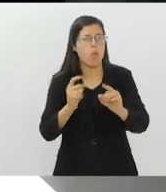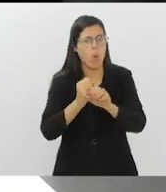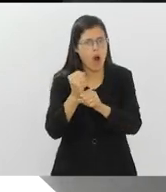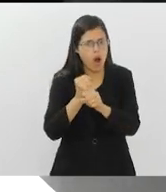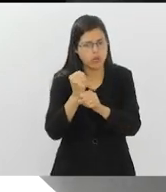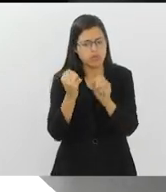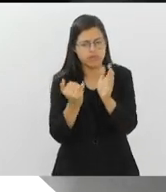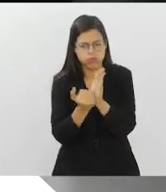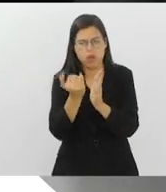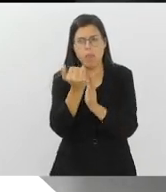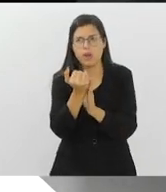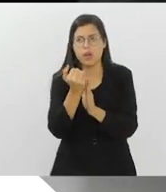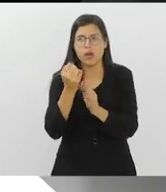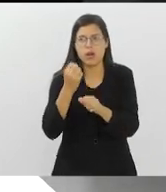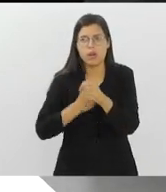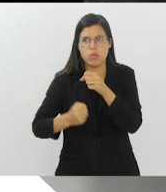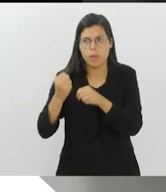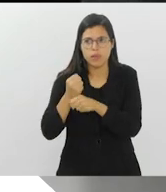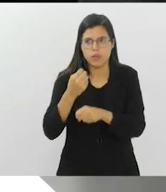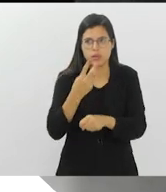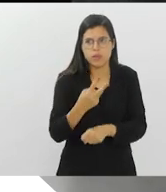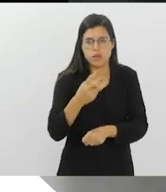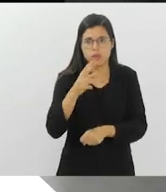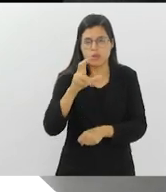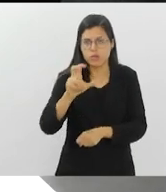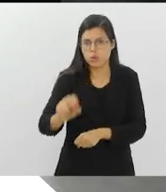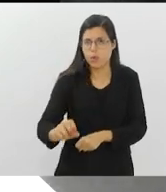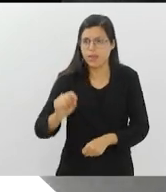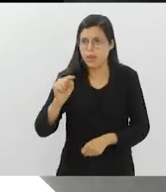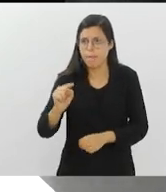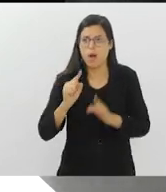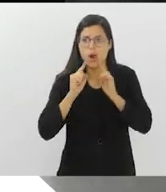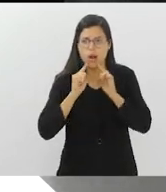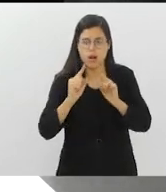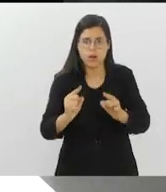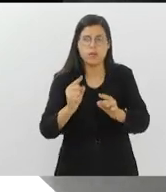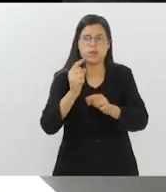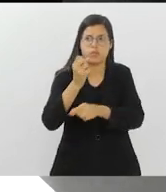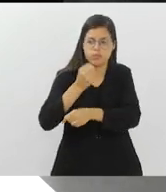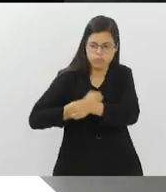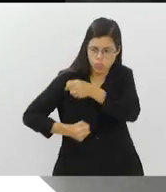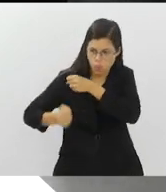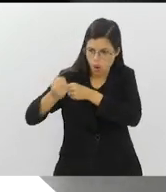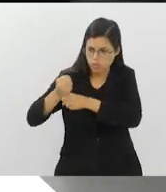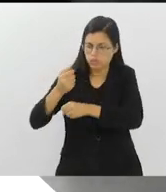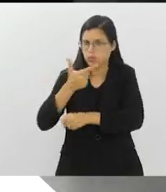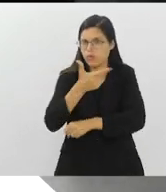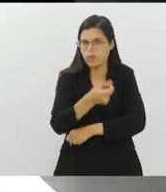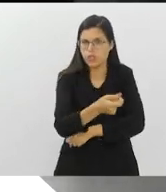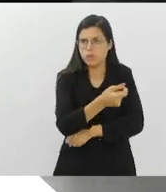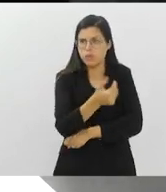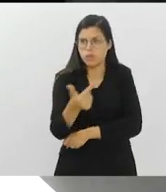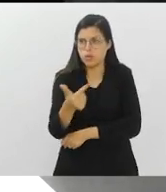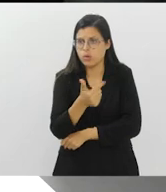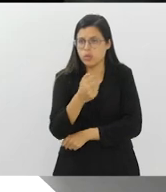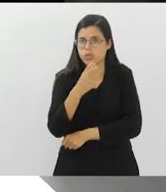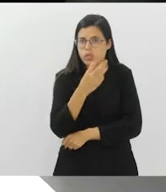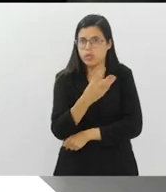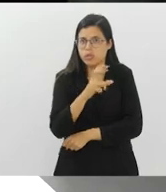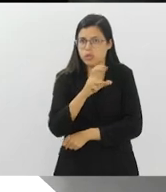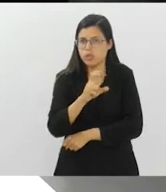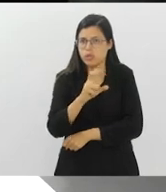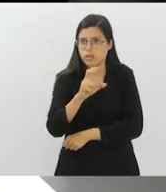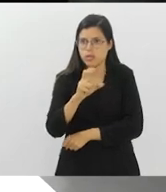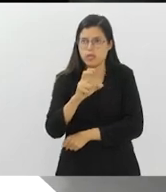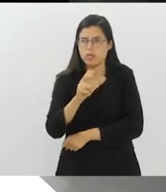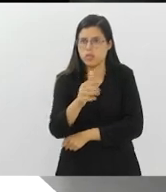nós tivemos 350 mil reclamações. No ano anterior, nós tivemos 250 mil reclamações. Ou seja, há, sim,